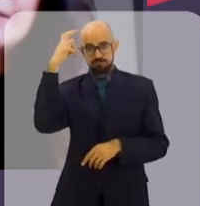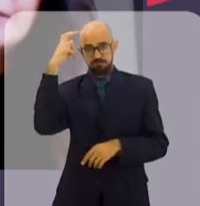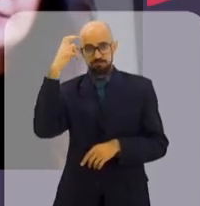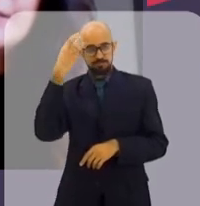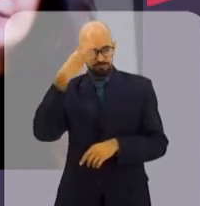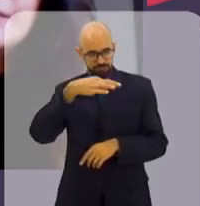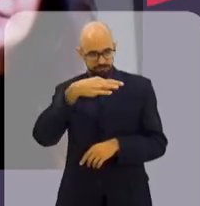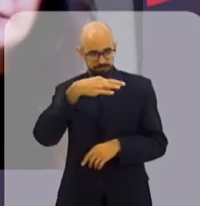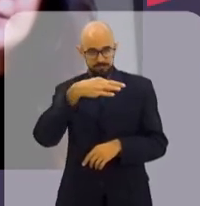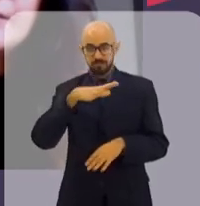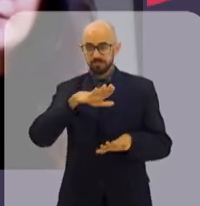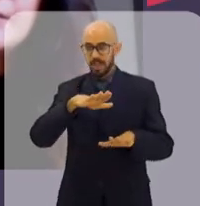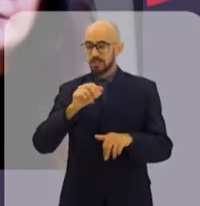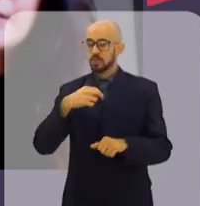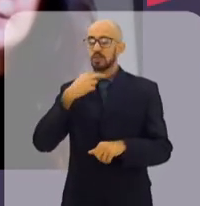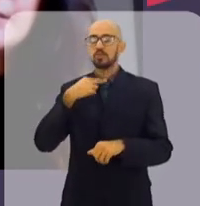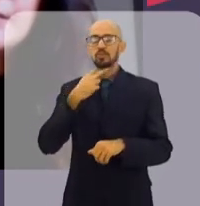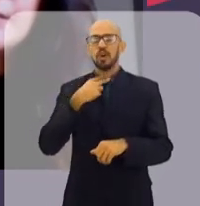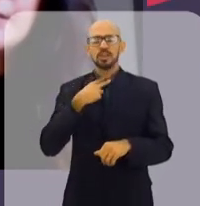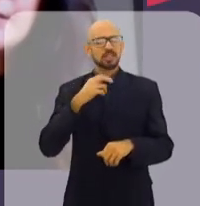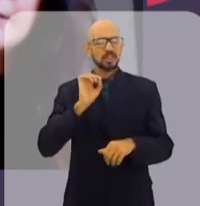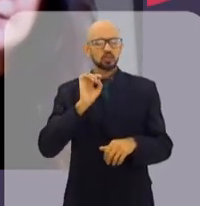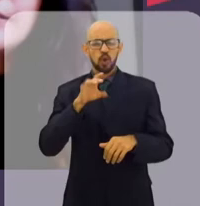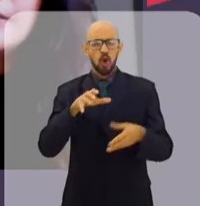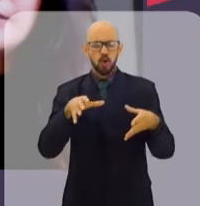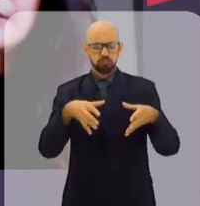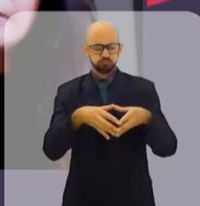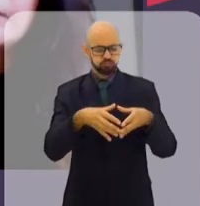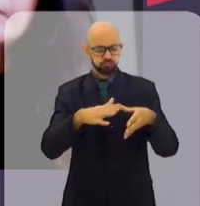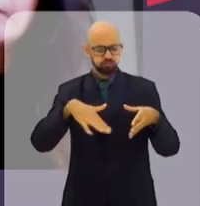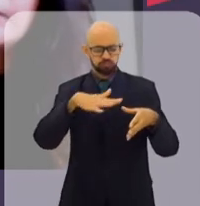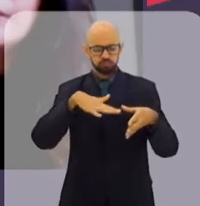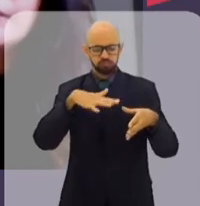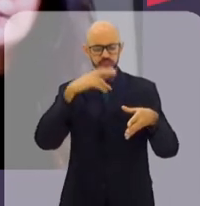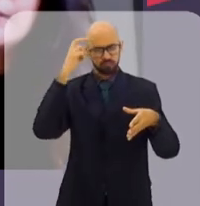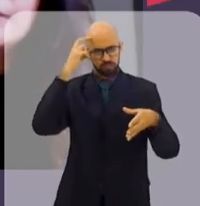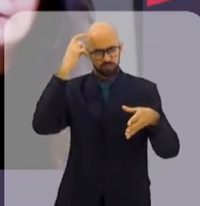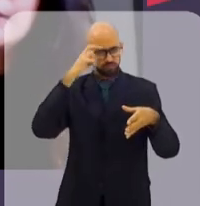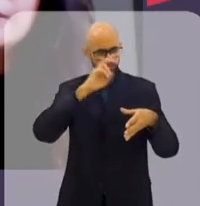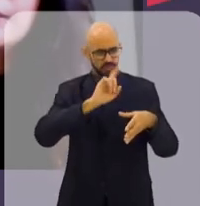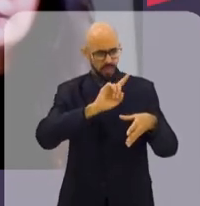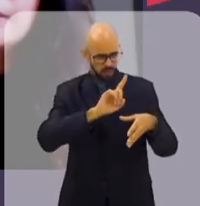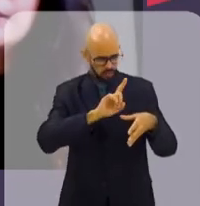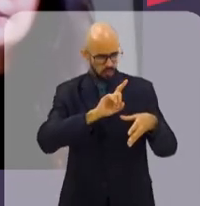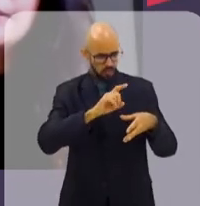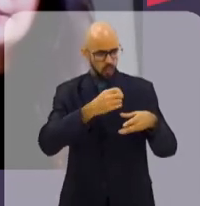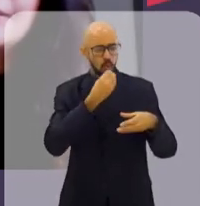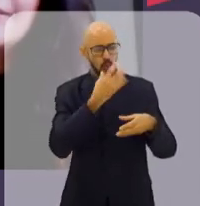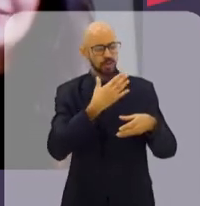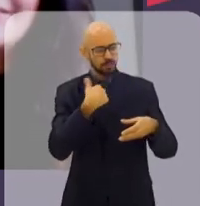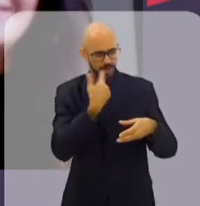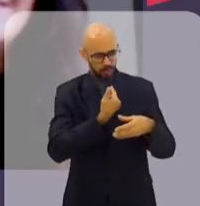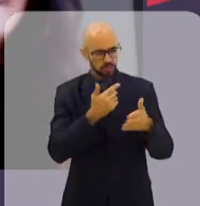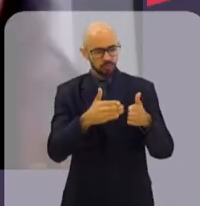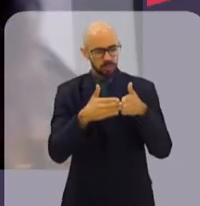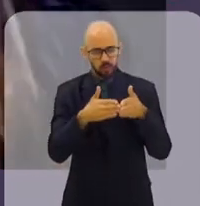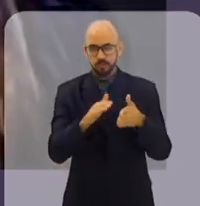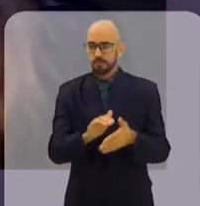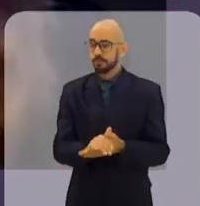Vozes, o projeto, não se limita ao universo intelectual. Vocês abriram mais o leque? Fala um pouquinho pra gente, por